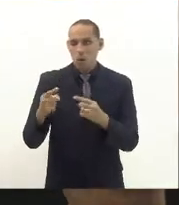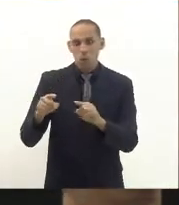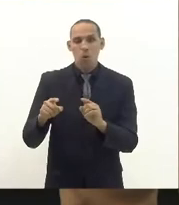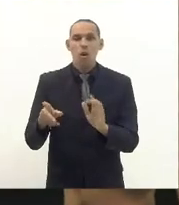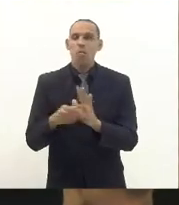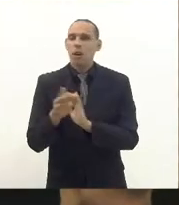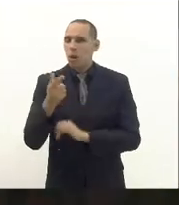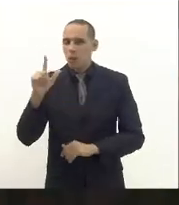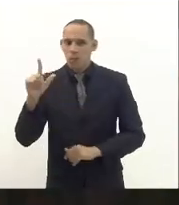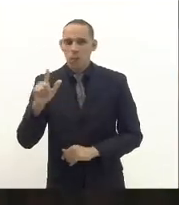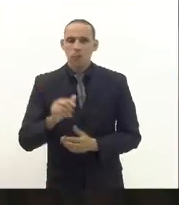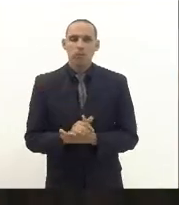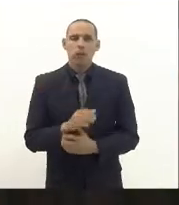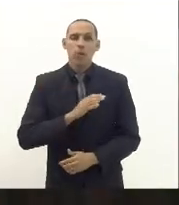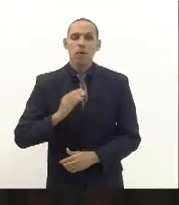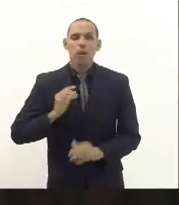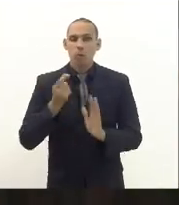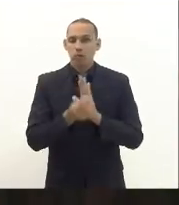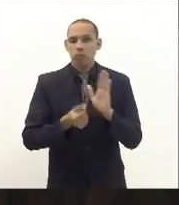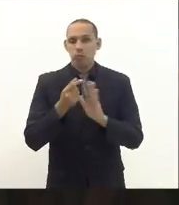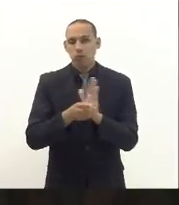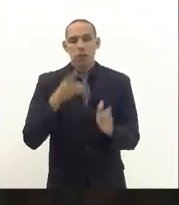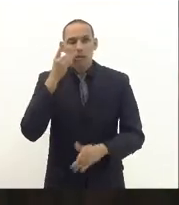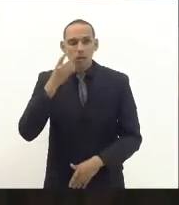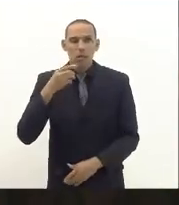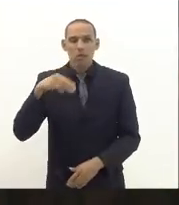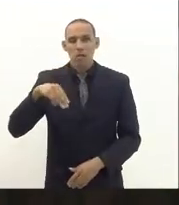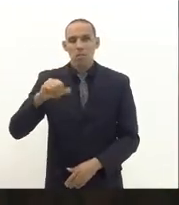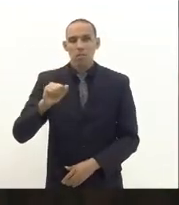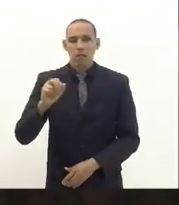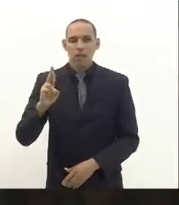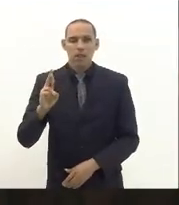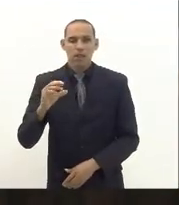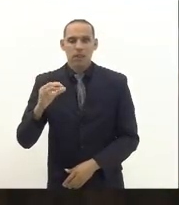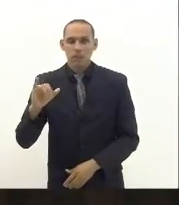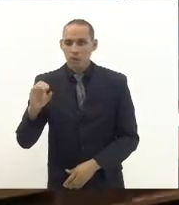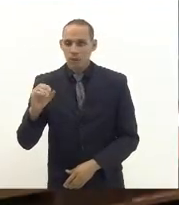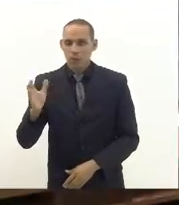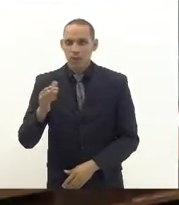contrário as demais pela comissão de orçamento do deputado Márcio canela